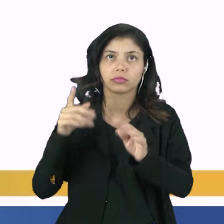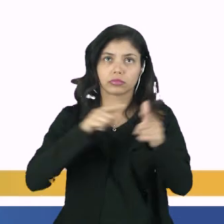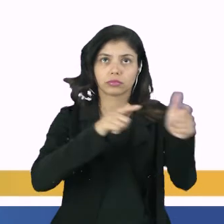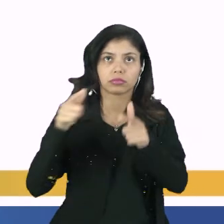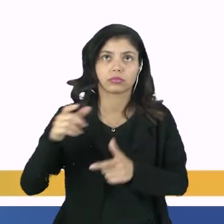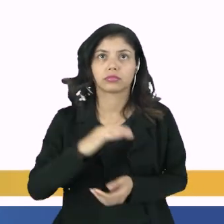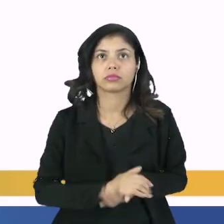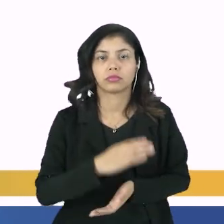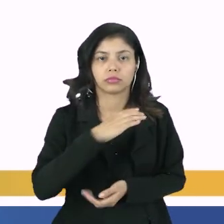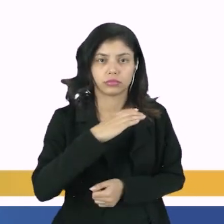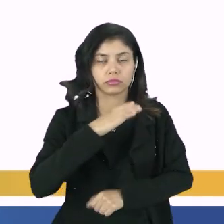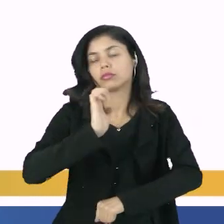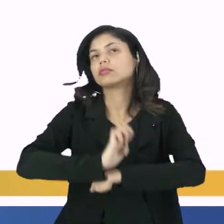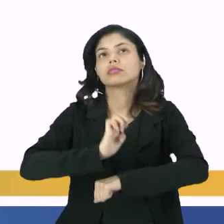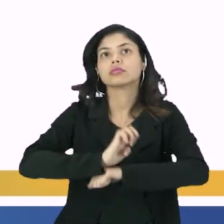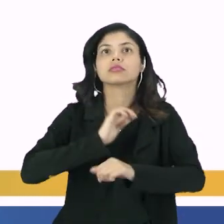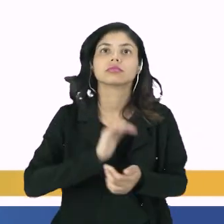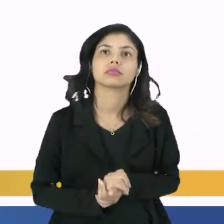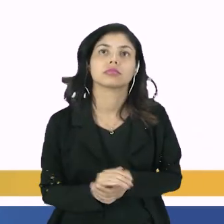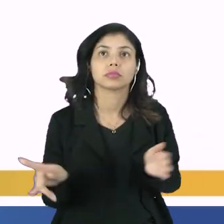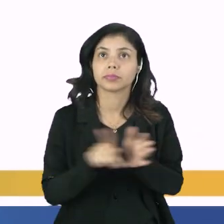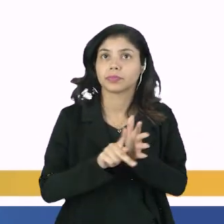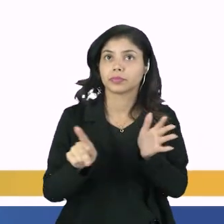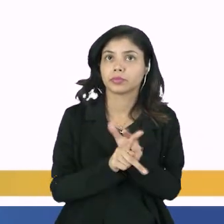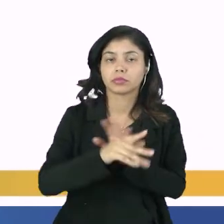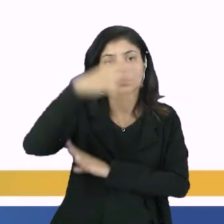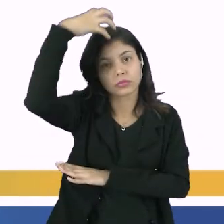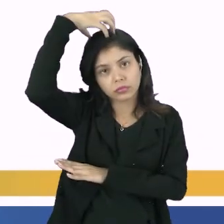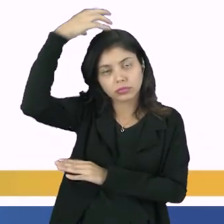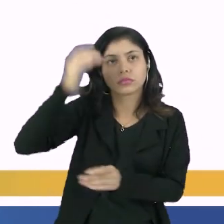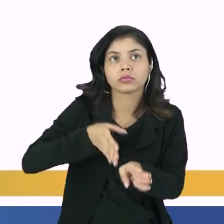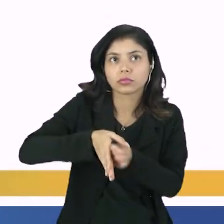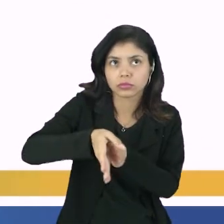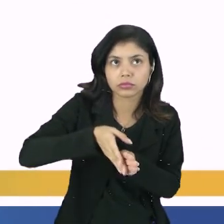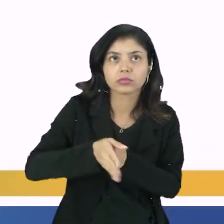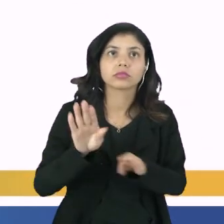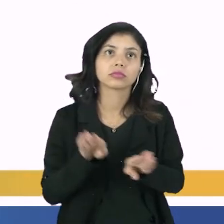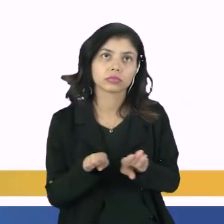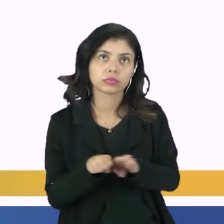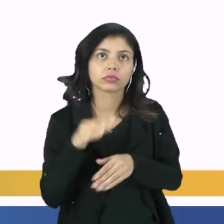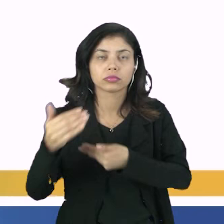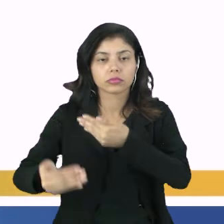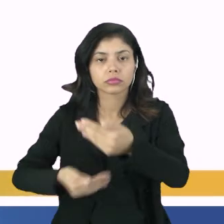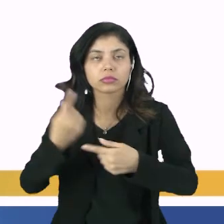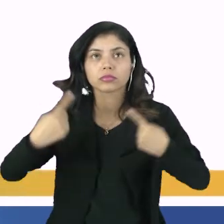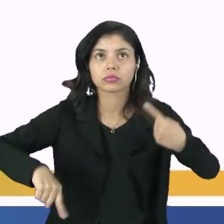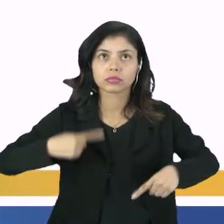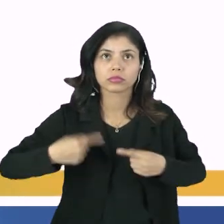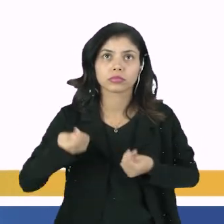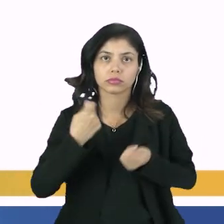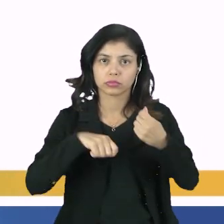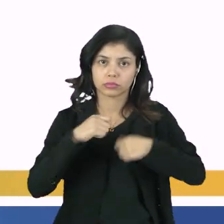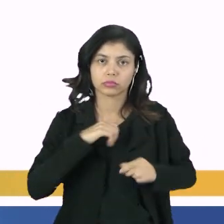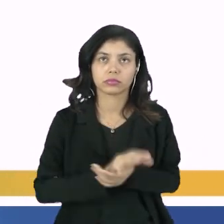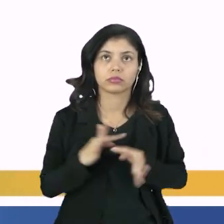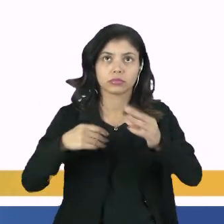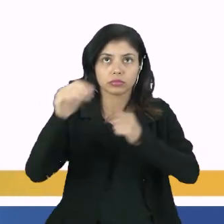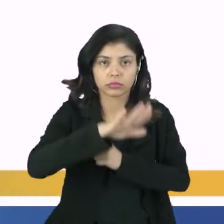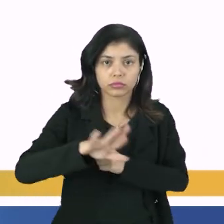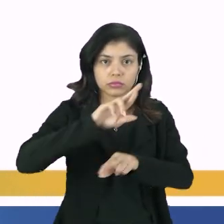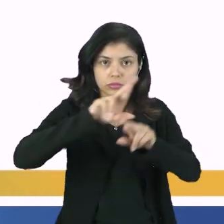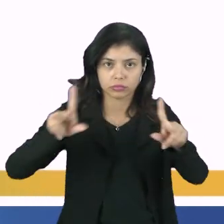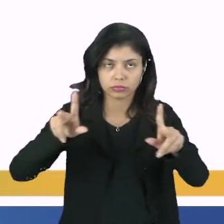outros locais. Cada cidade-estado tinha seu próprio rei e conselheiros. Com isso, os procedimentos políticos e econômicos